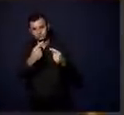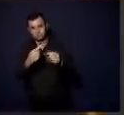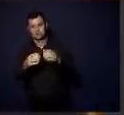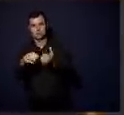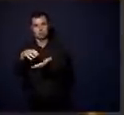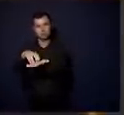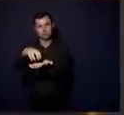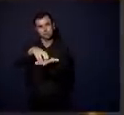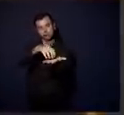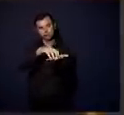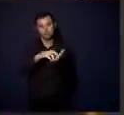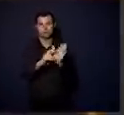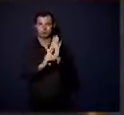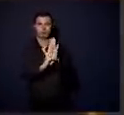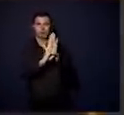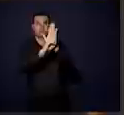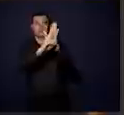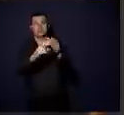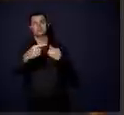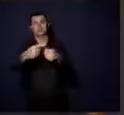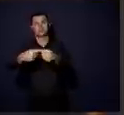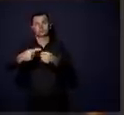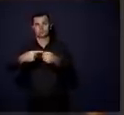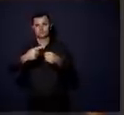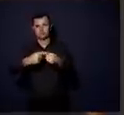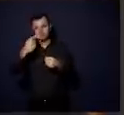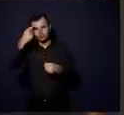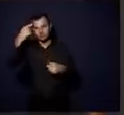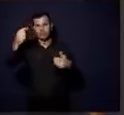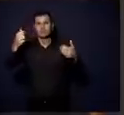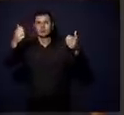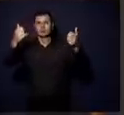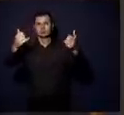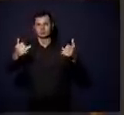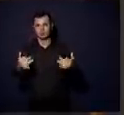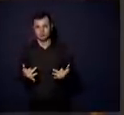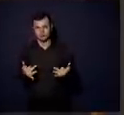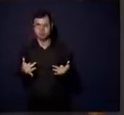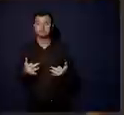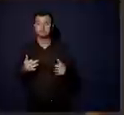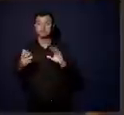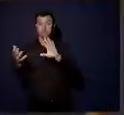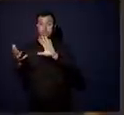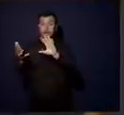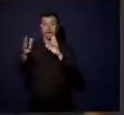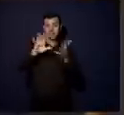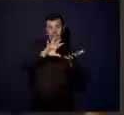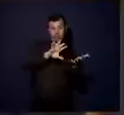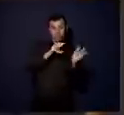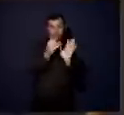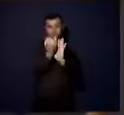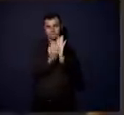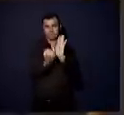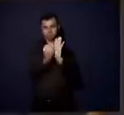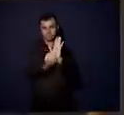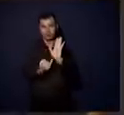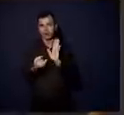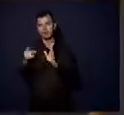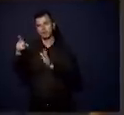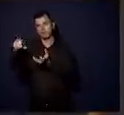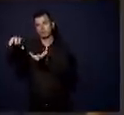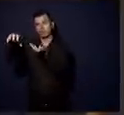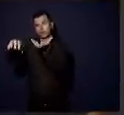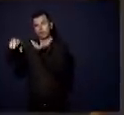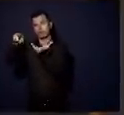representativas dos Municípios como eu falei a decisão sobre a tributária é uma decisão do congresso nacional é o Congresso Nacional